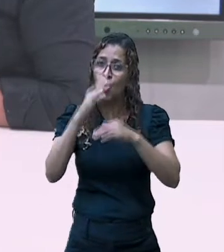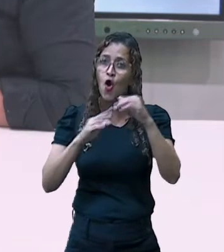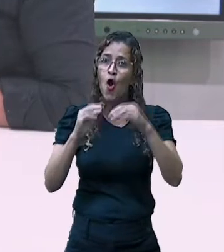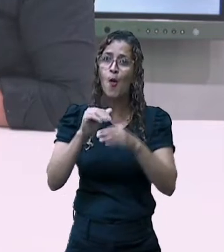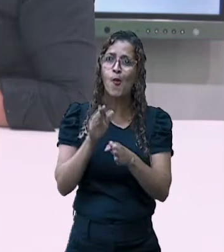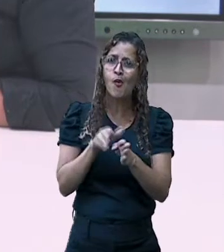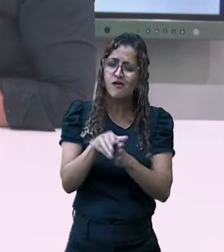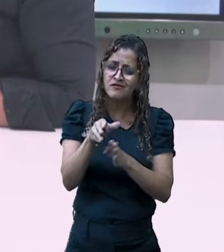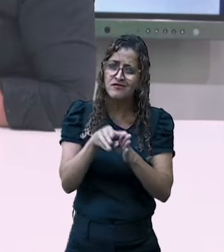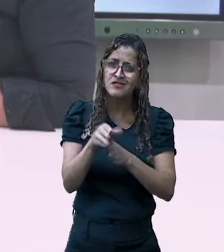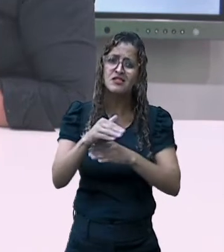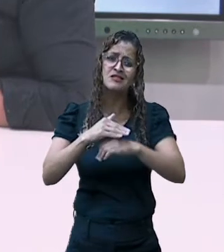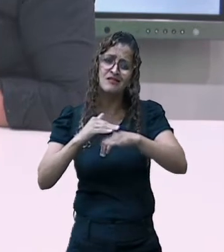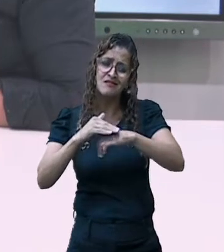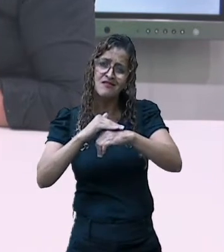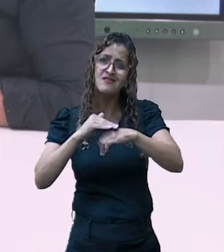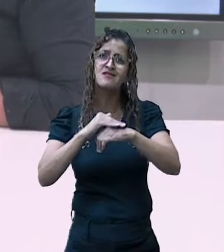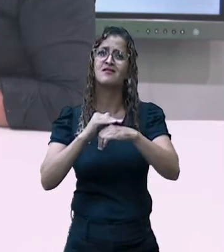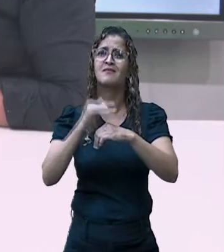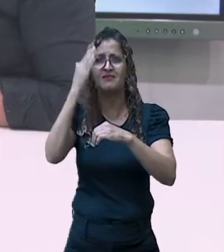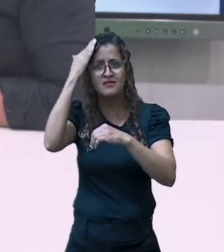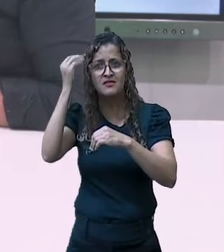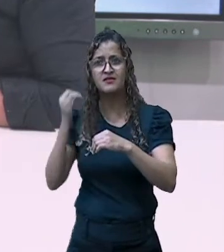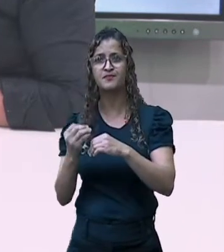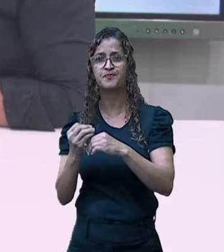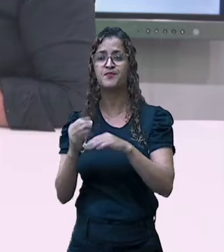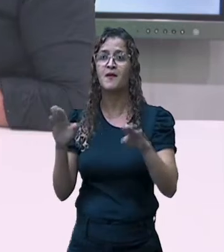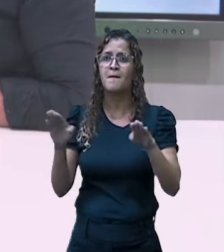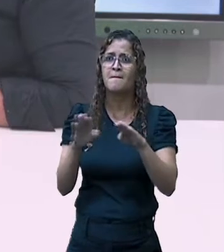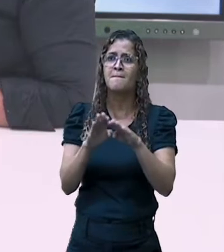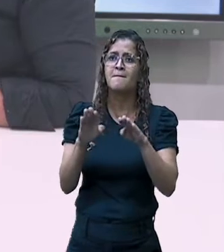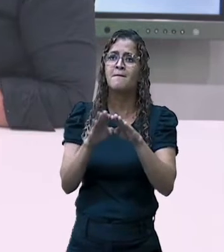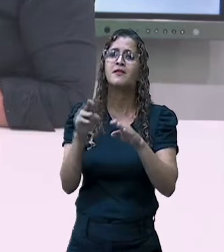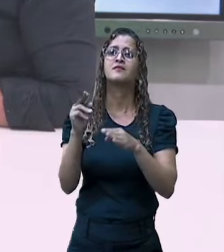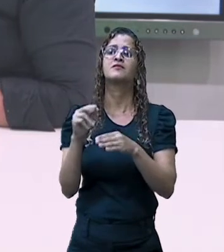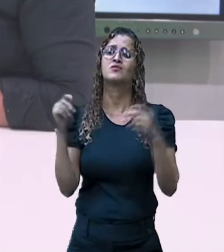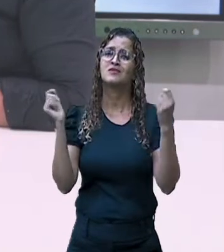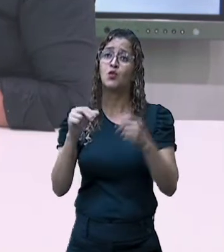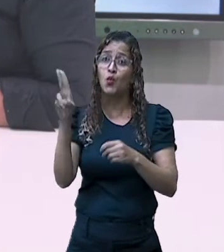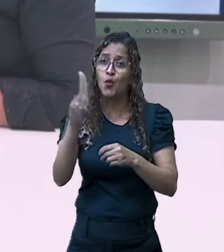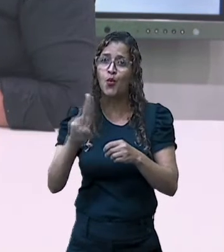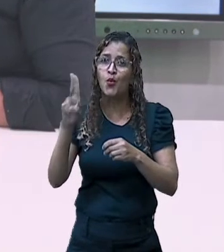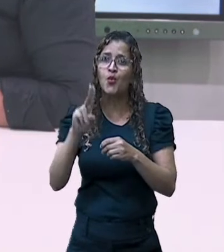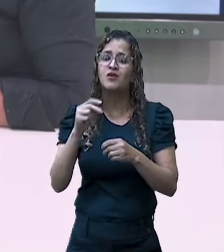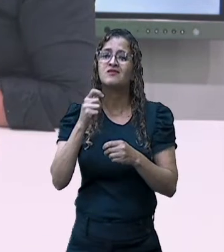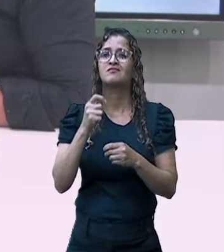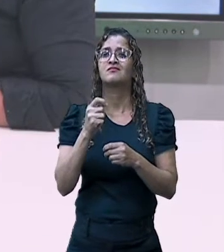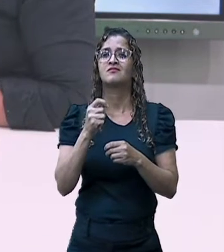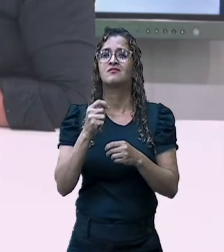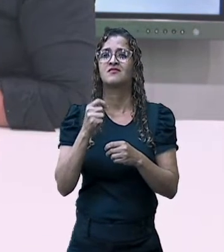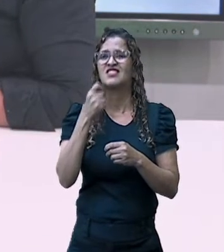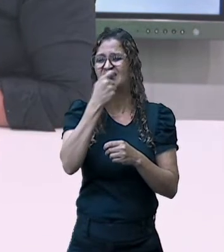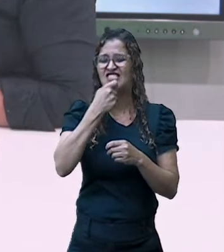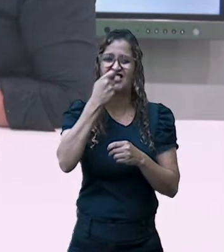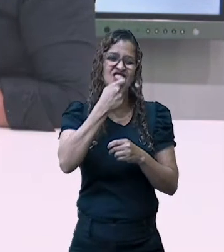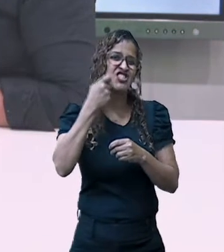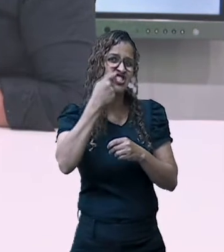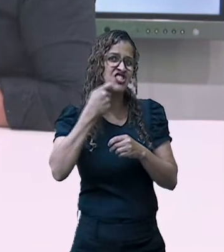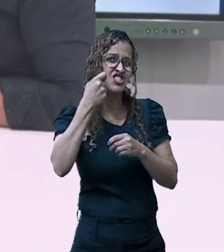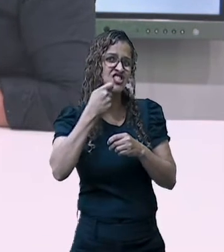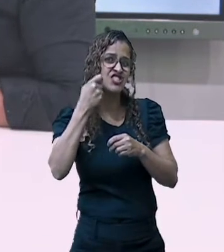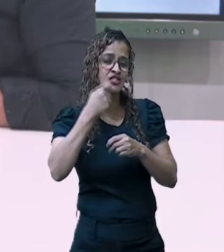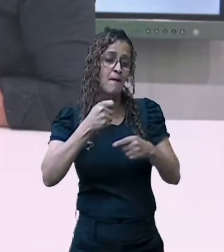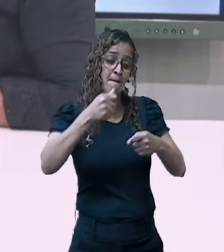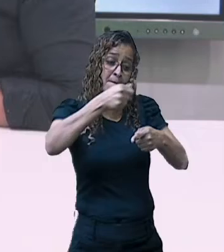No geral, a gente precisa usar escova, pasta e fio dental. O fio dental a gente começa a